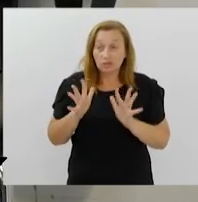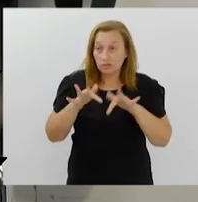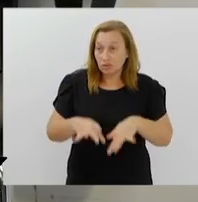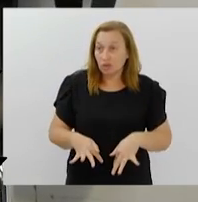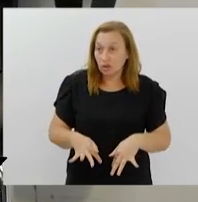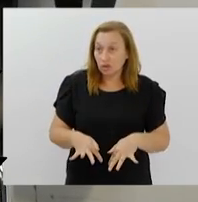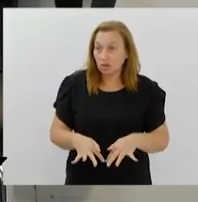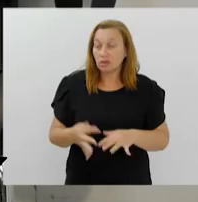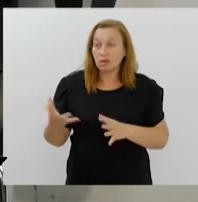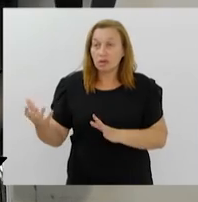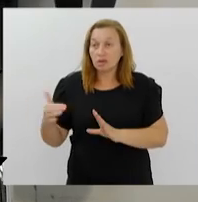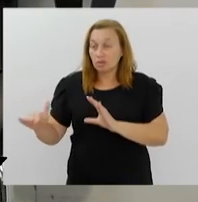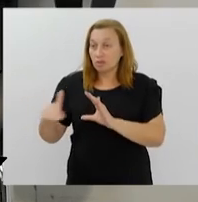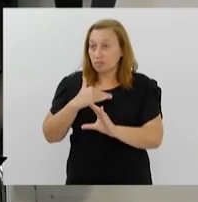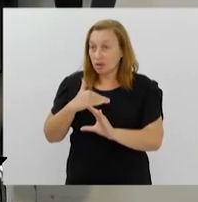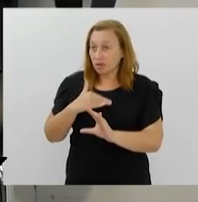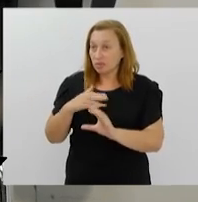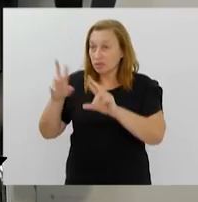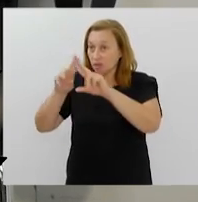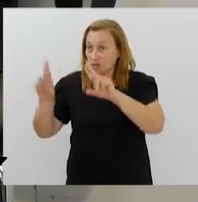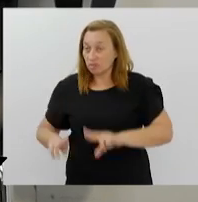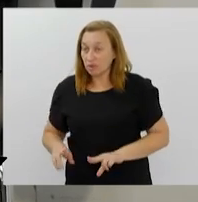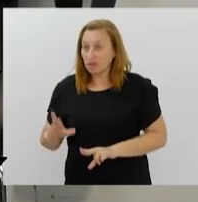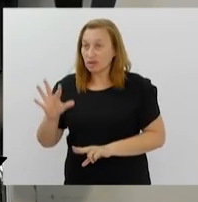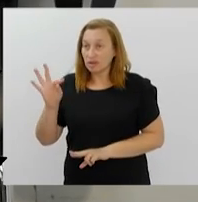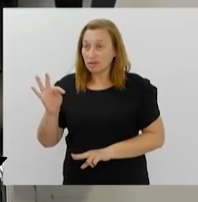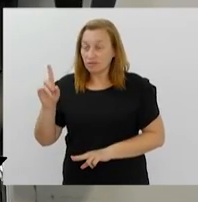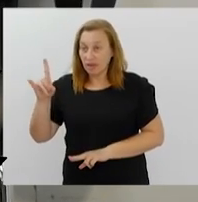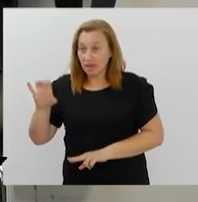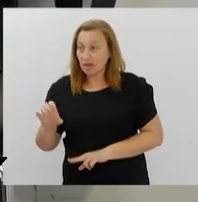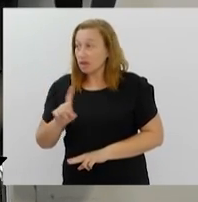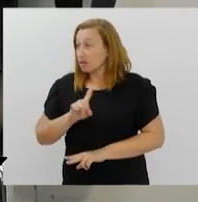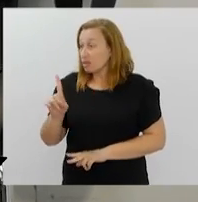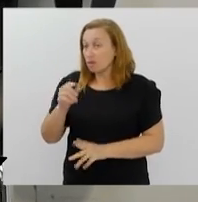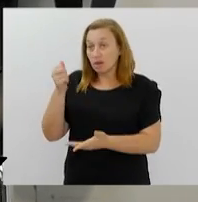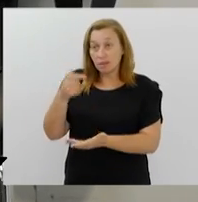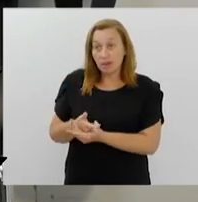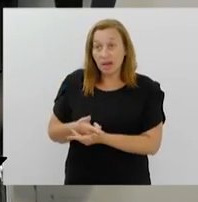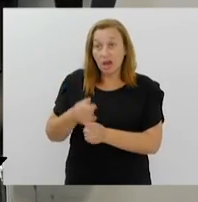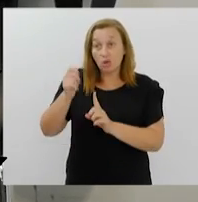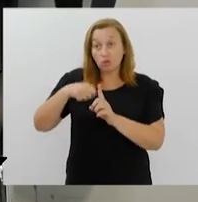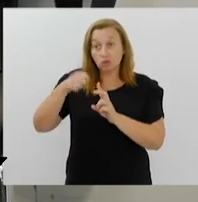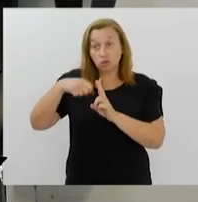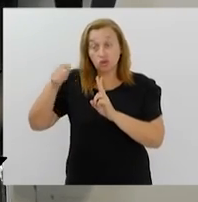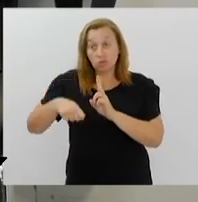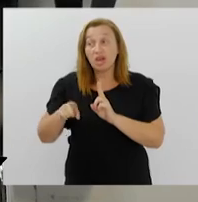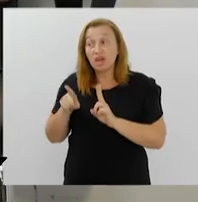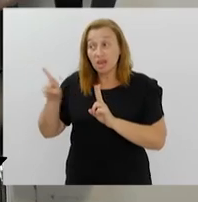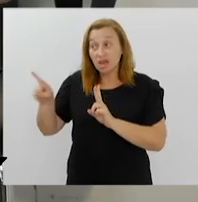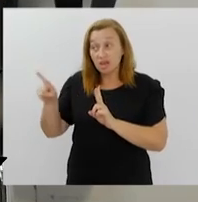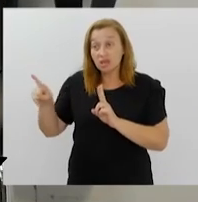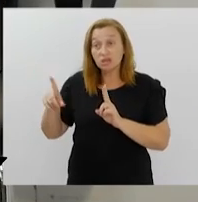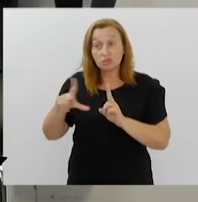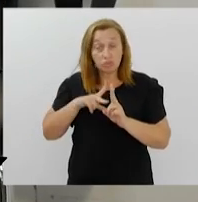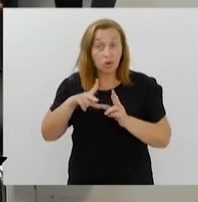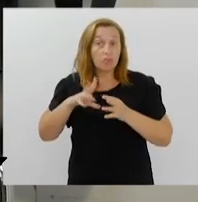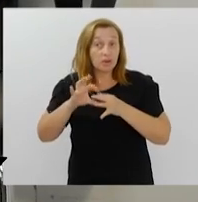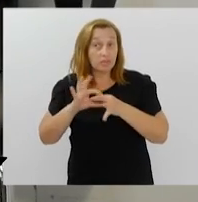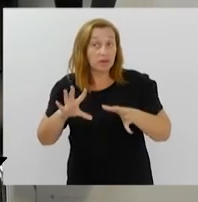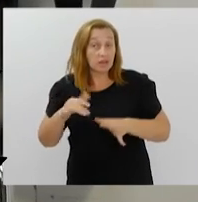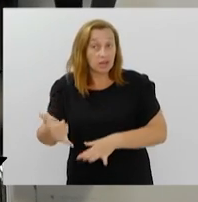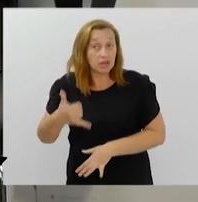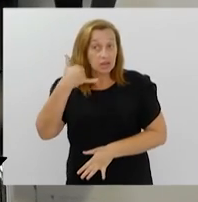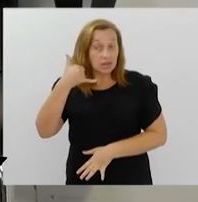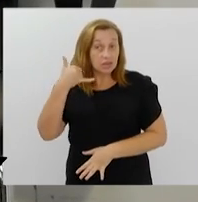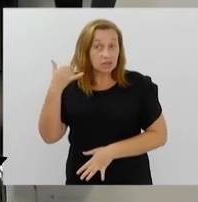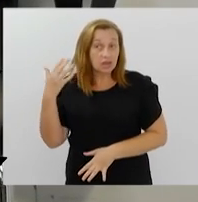e-mail da UNIMED Ferd dizendo que não efetuariam o pagamento dos dois meses anteriores que eles próprios autorizaram ligando direto